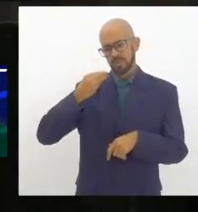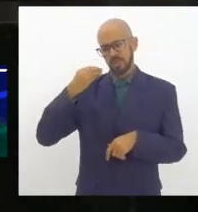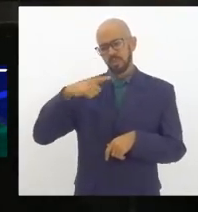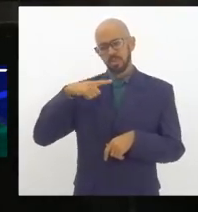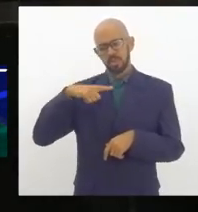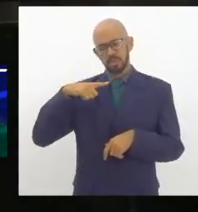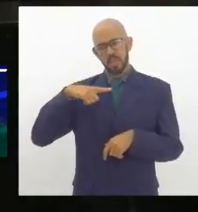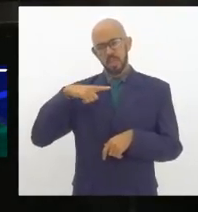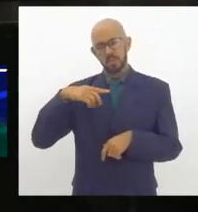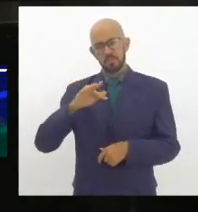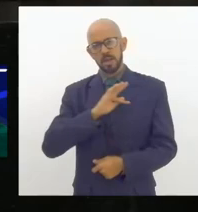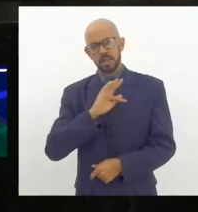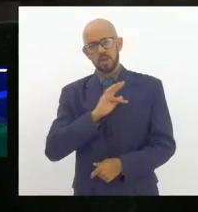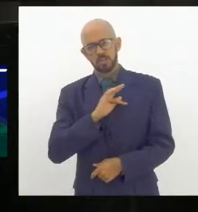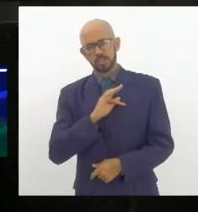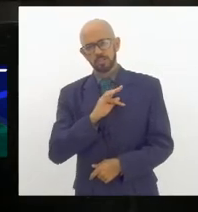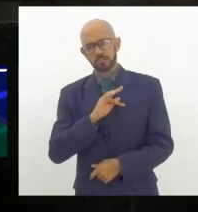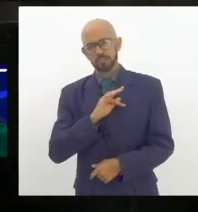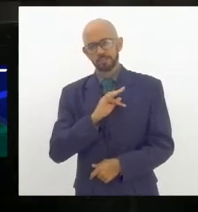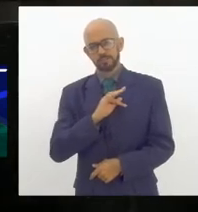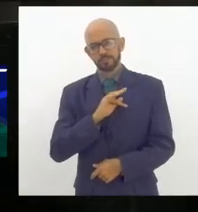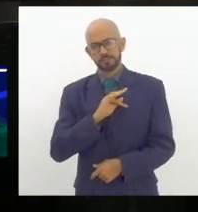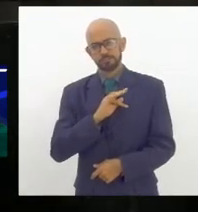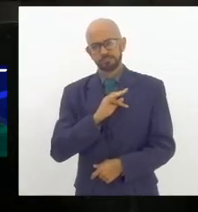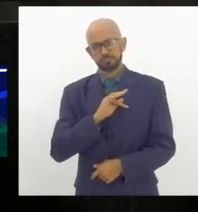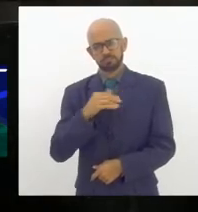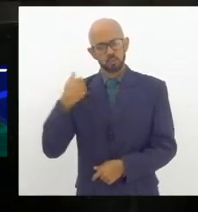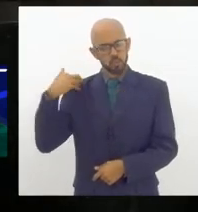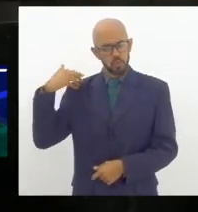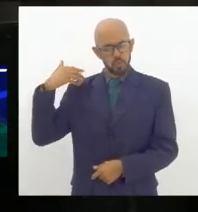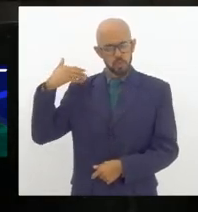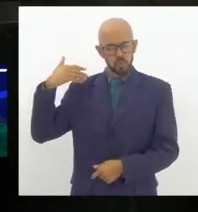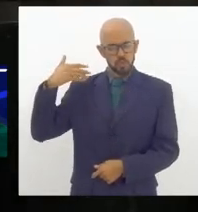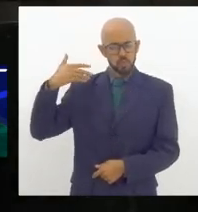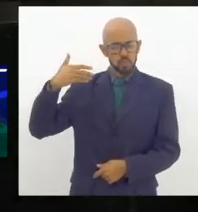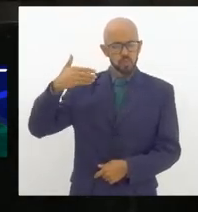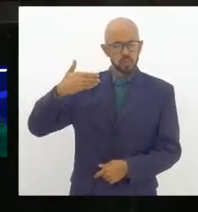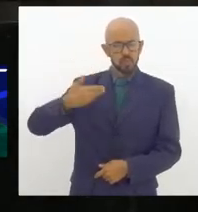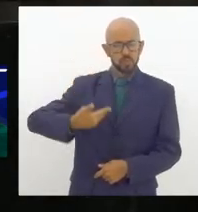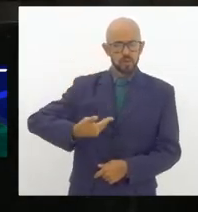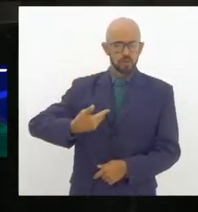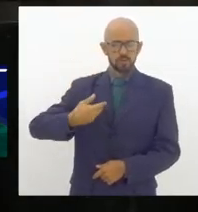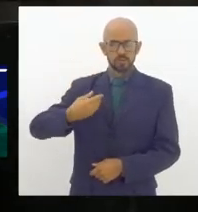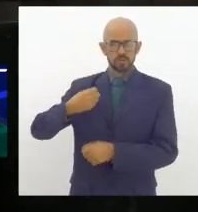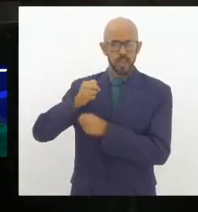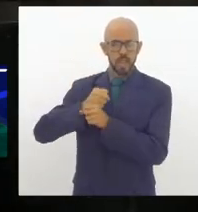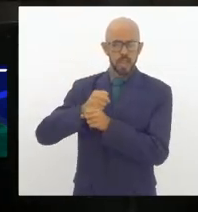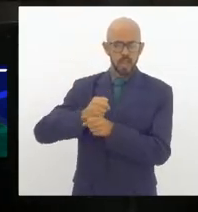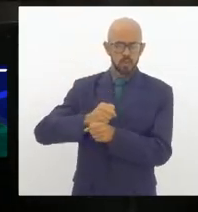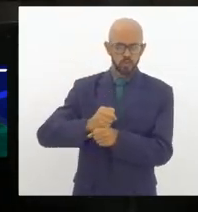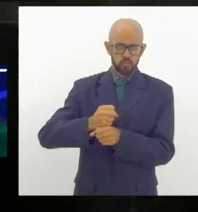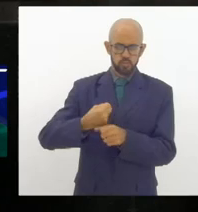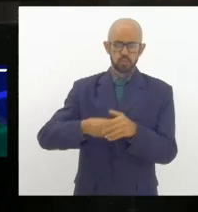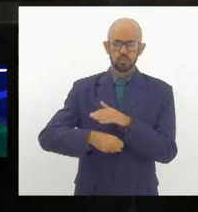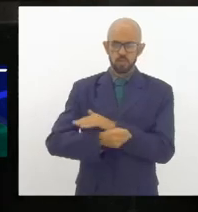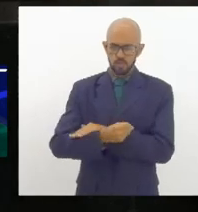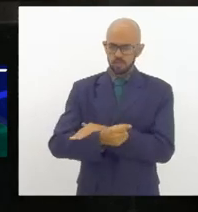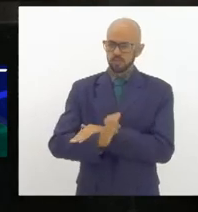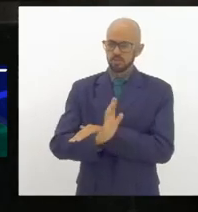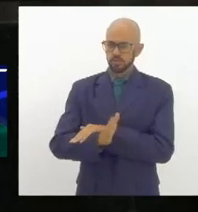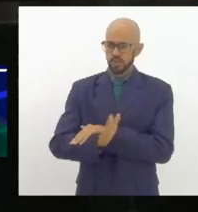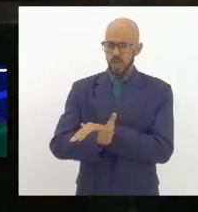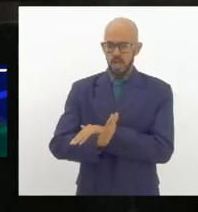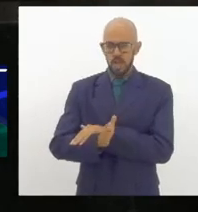deputada Martha Rocha acumulada aos anos dos seus mandatos